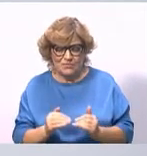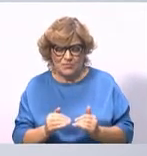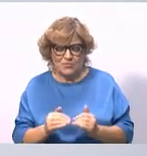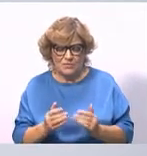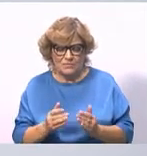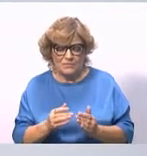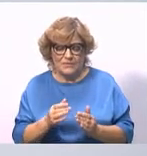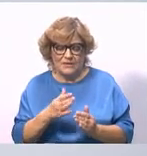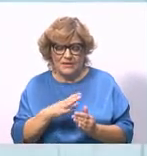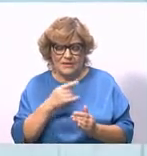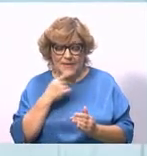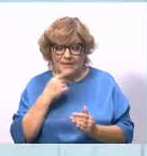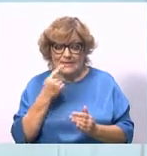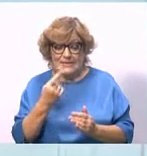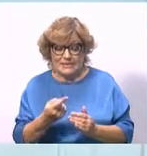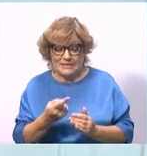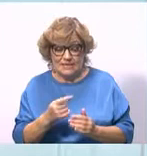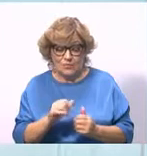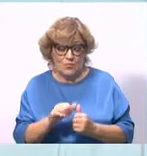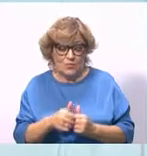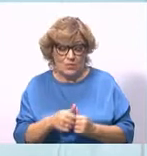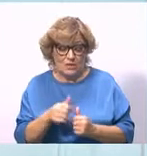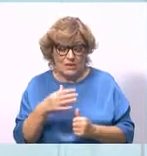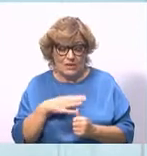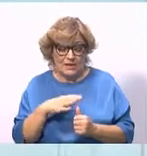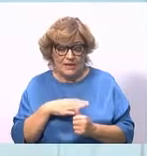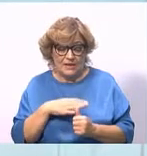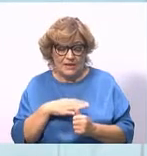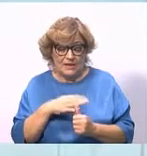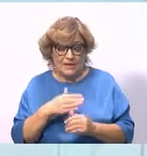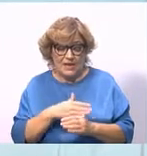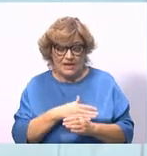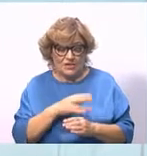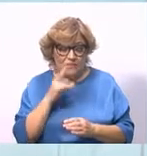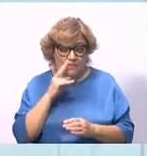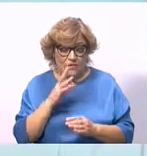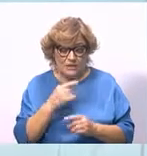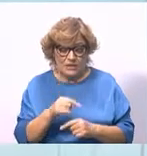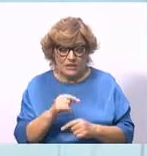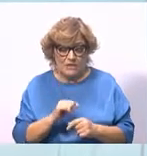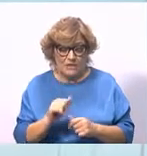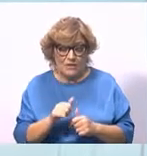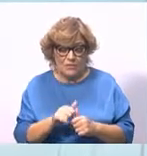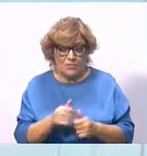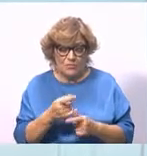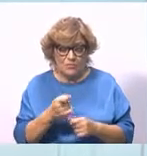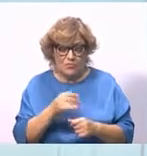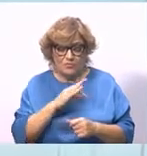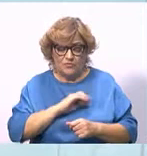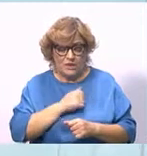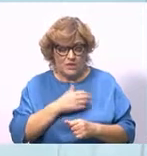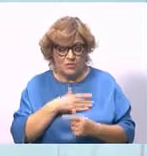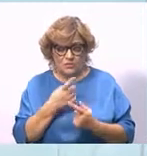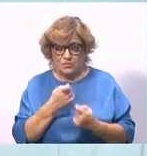evidente que se nós tivermos subjacente uma alteração, como algumas que falámos e visualizamos, tem que ter um acompanhamento de um profissional de